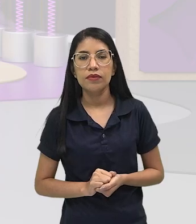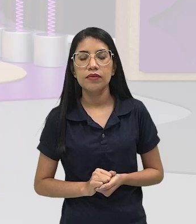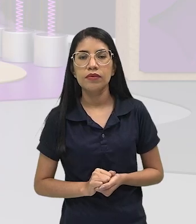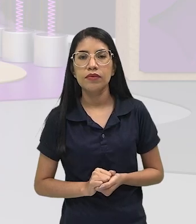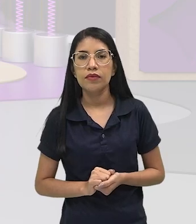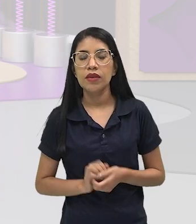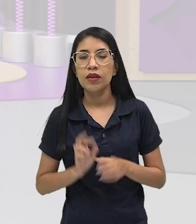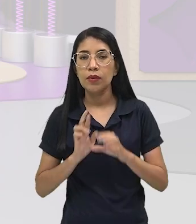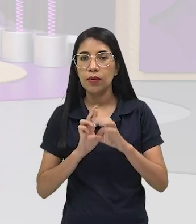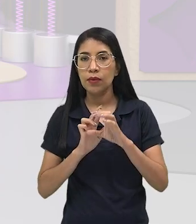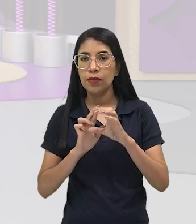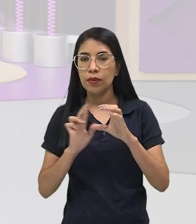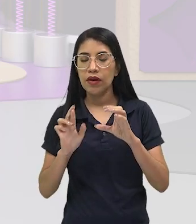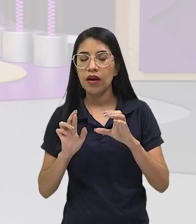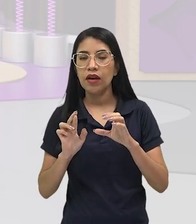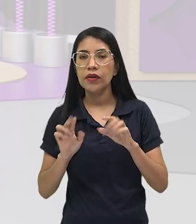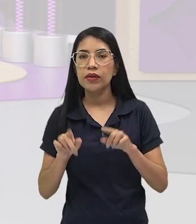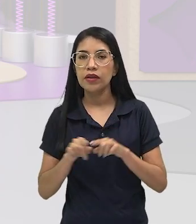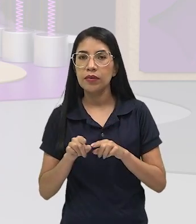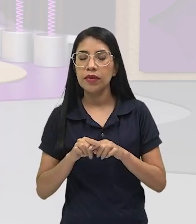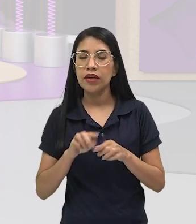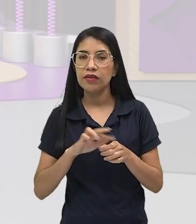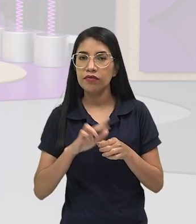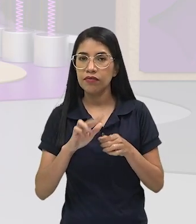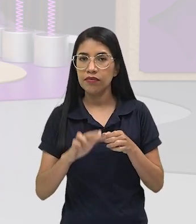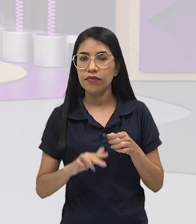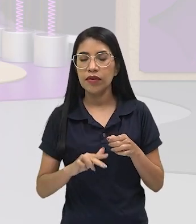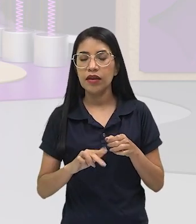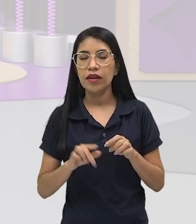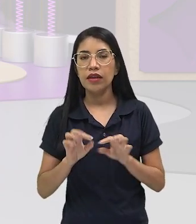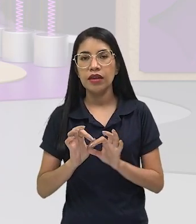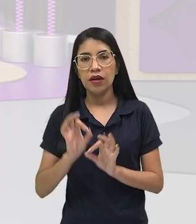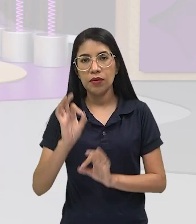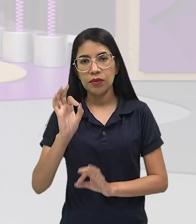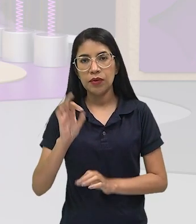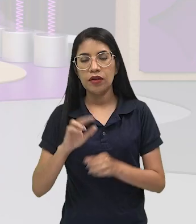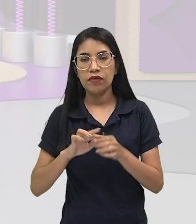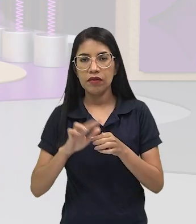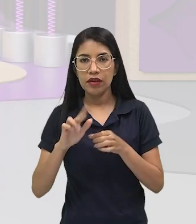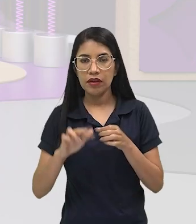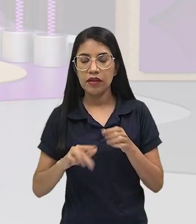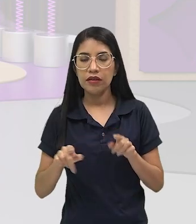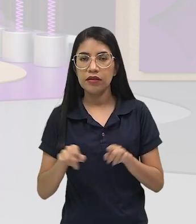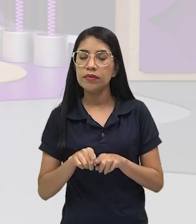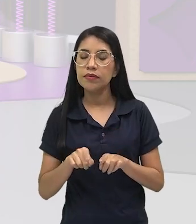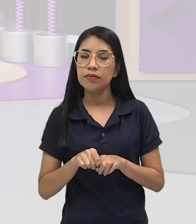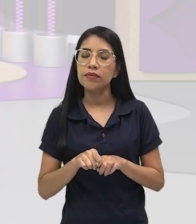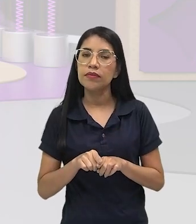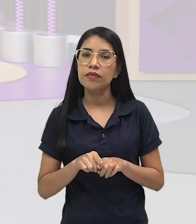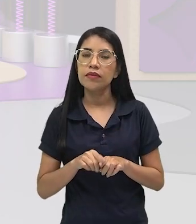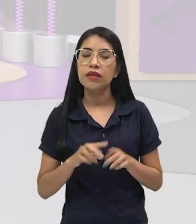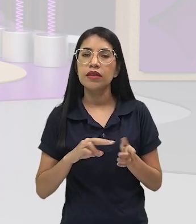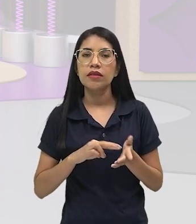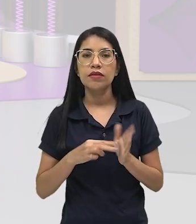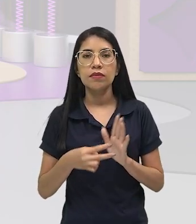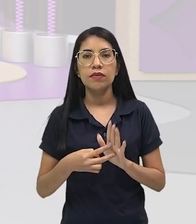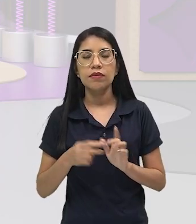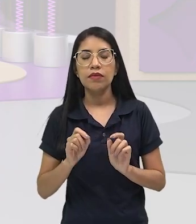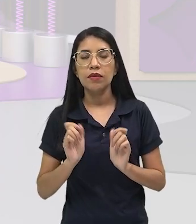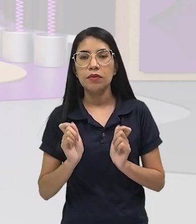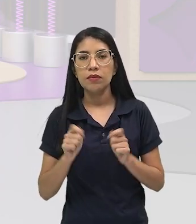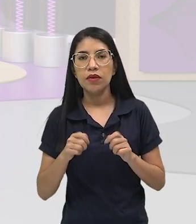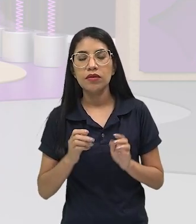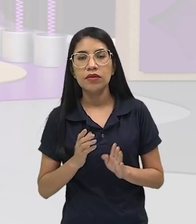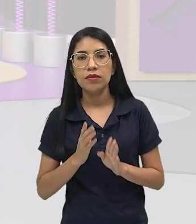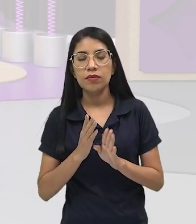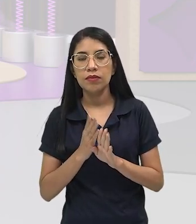O raio é variável, a altura também é variável. Então, significa que eu posso